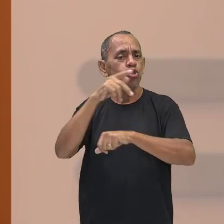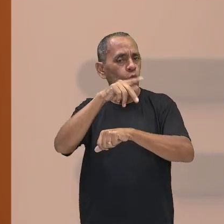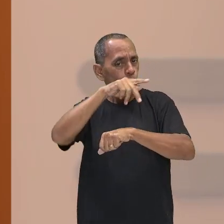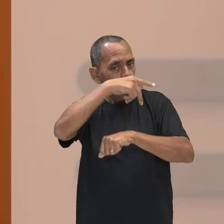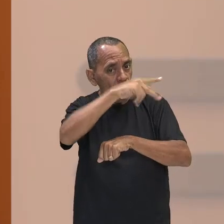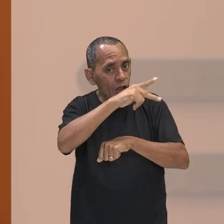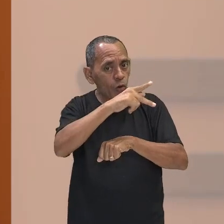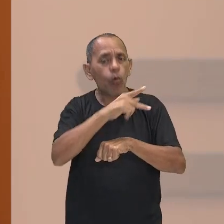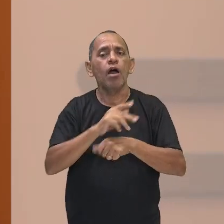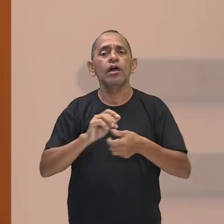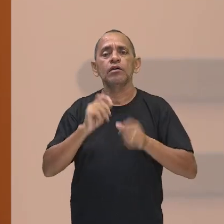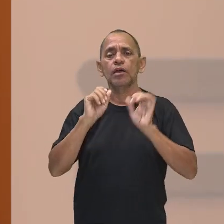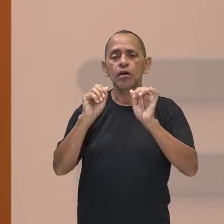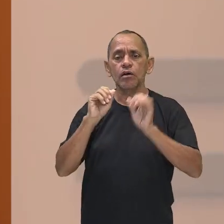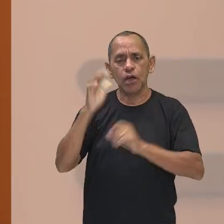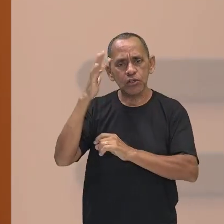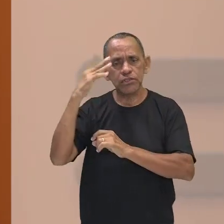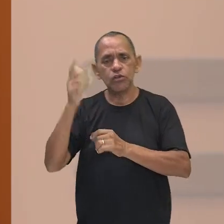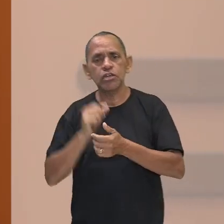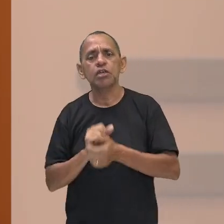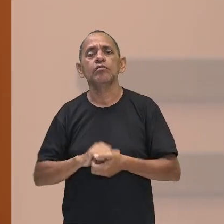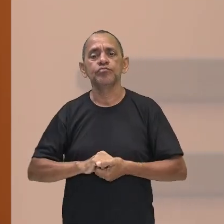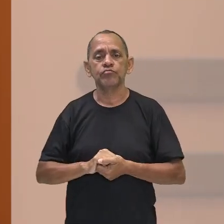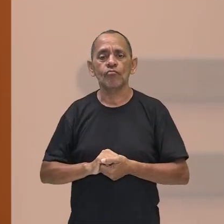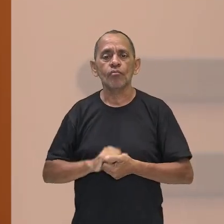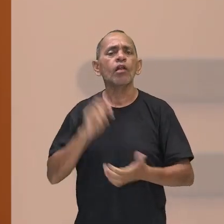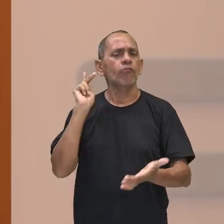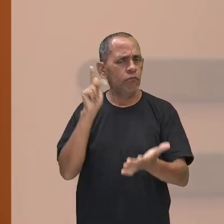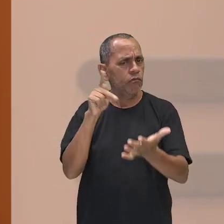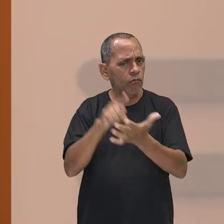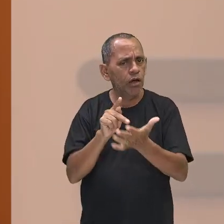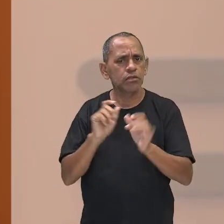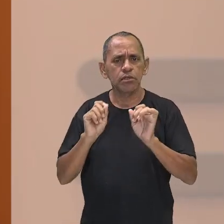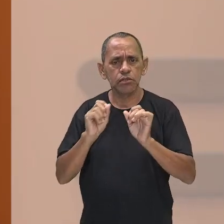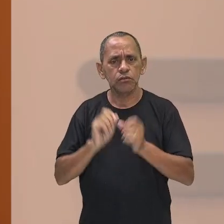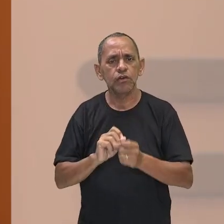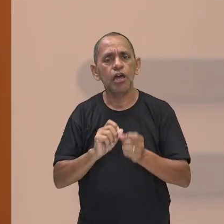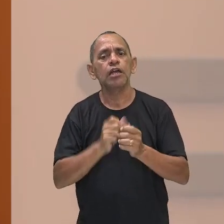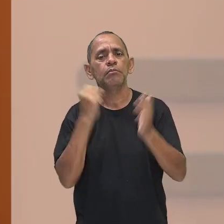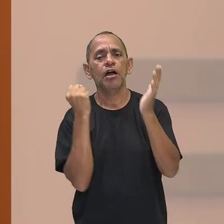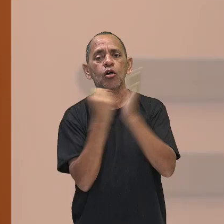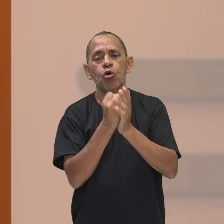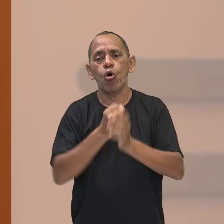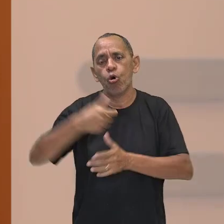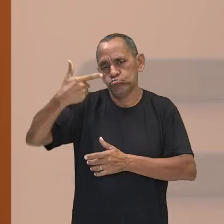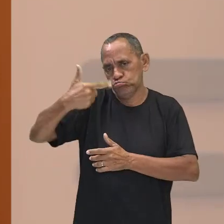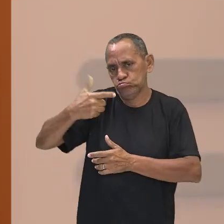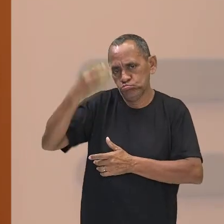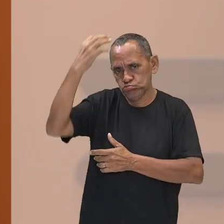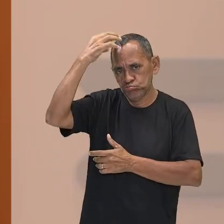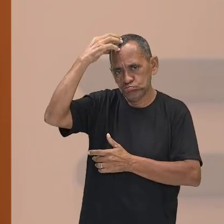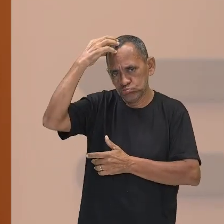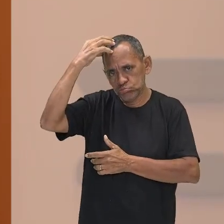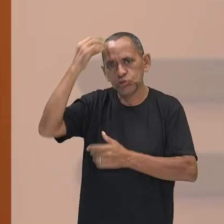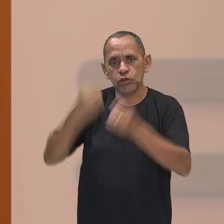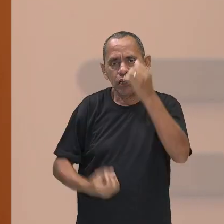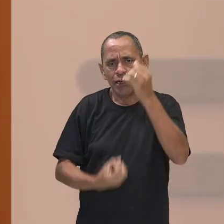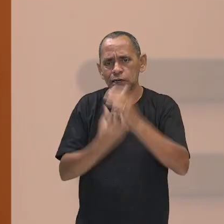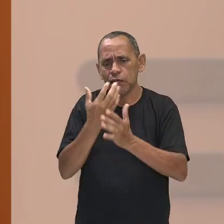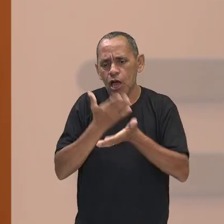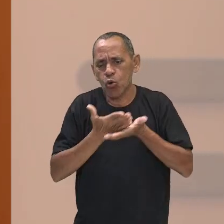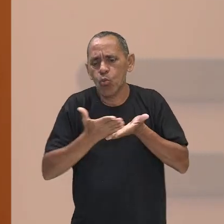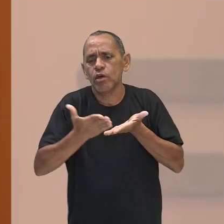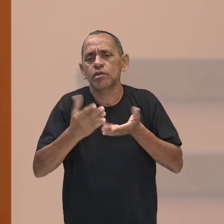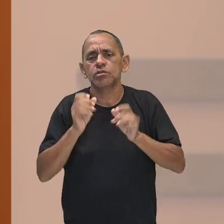fato importante, um fato que marcou, de certa forma, o Segundo Reinado, que faz nascer ali um movimento abolicionista dentro